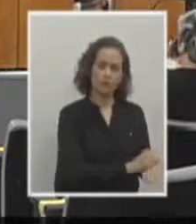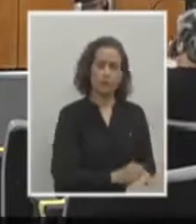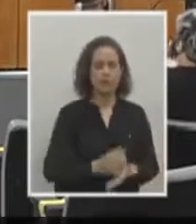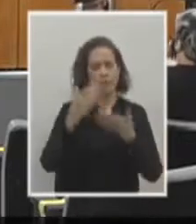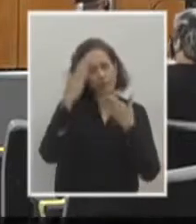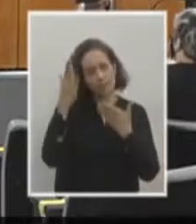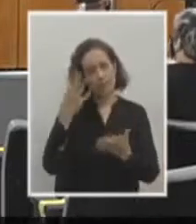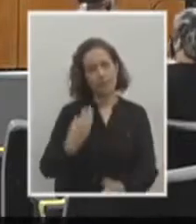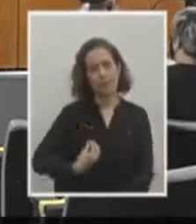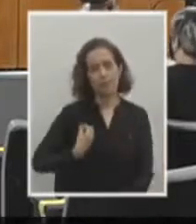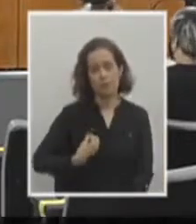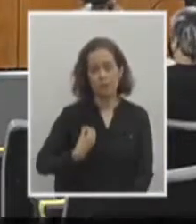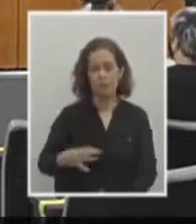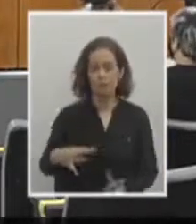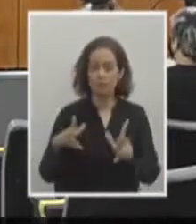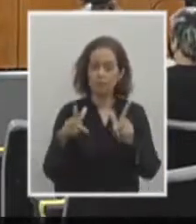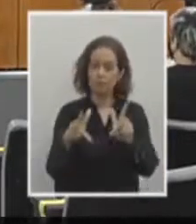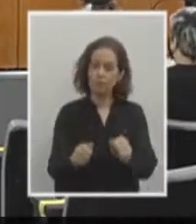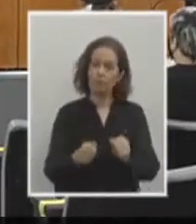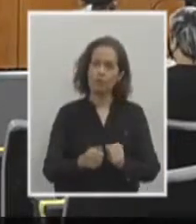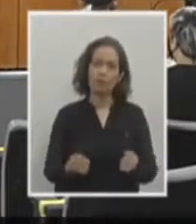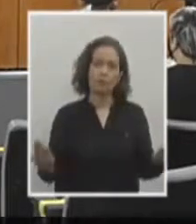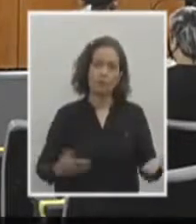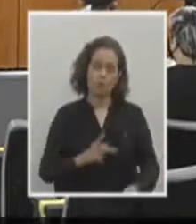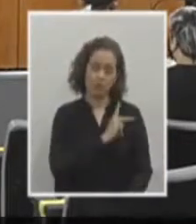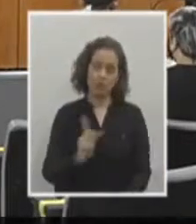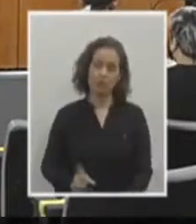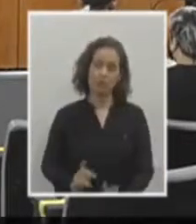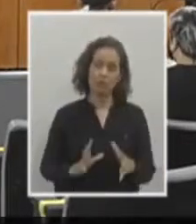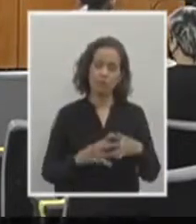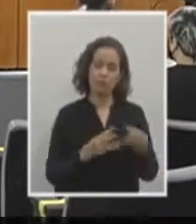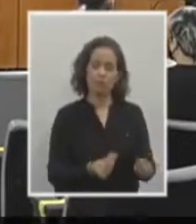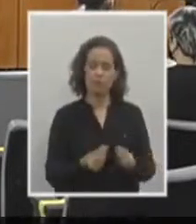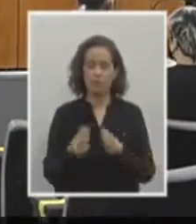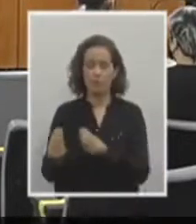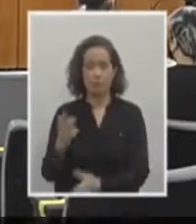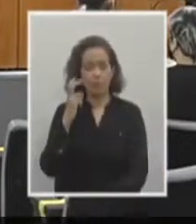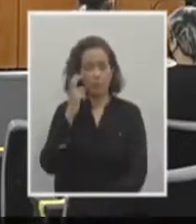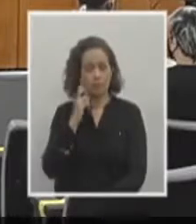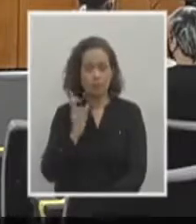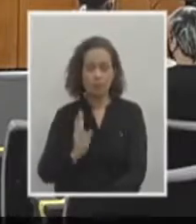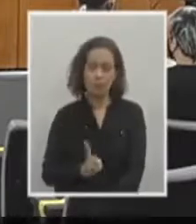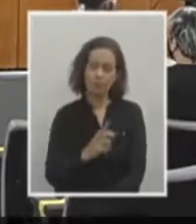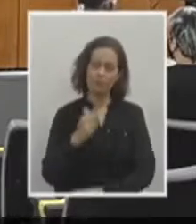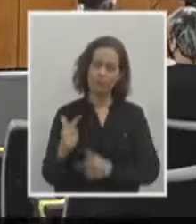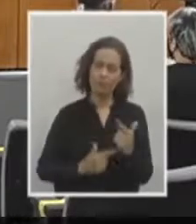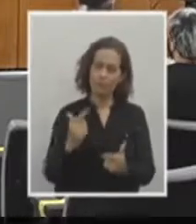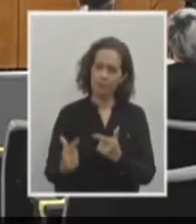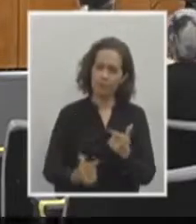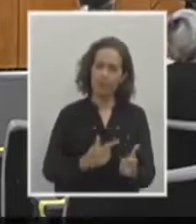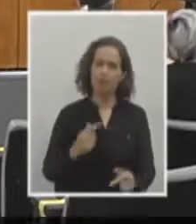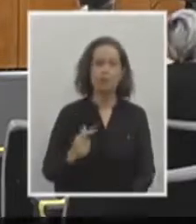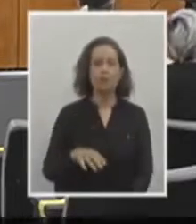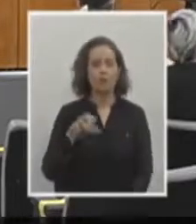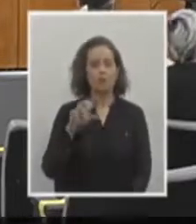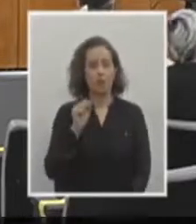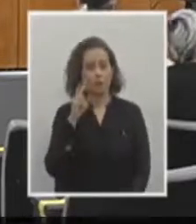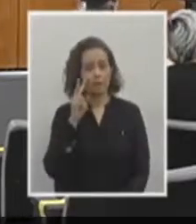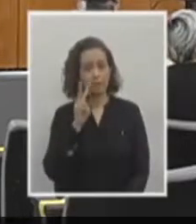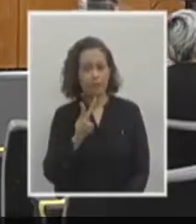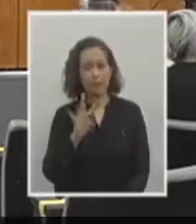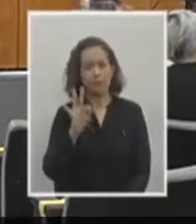de todos. Vamos, então, eu vou passar a presidência aqui para o deputado Zé Guilherme continuar o trabalho, para ouvir o Tiago e também